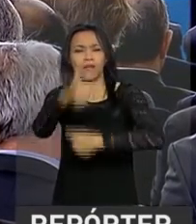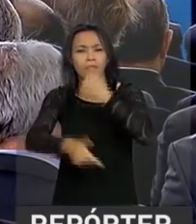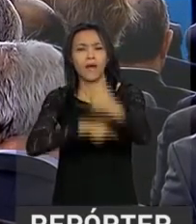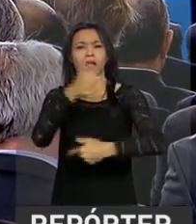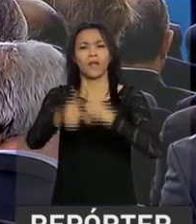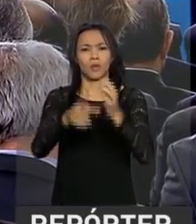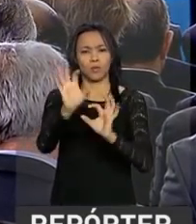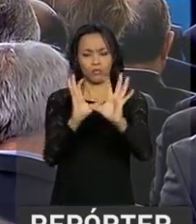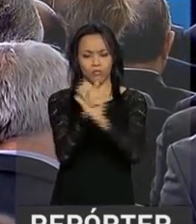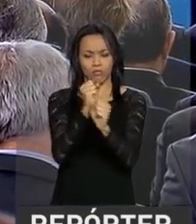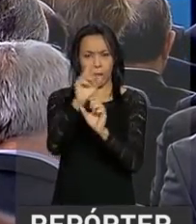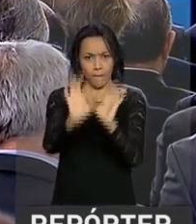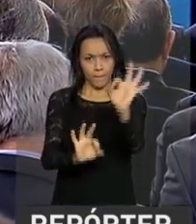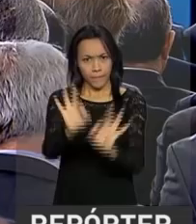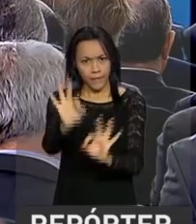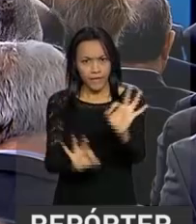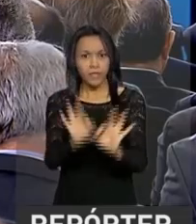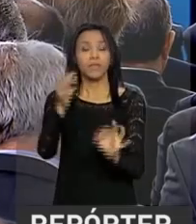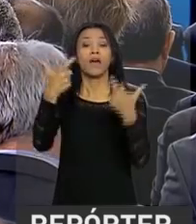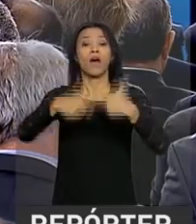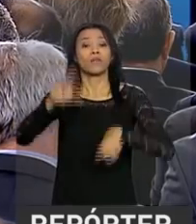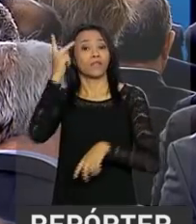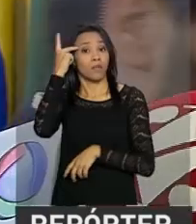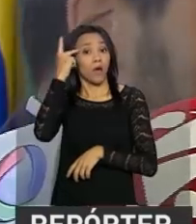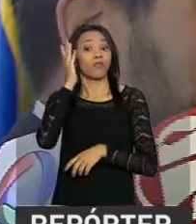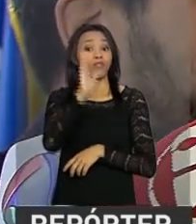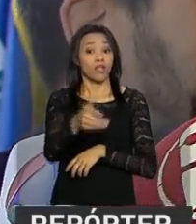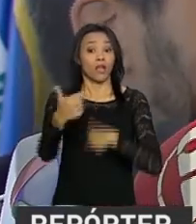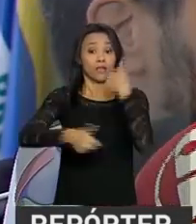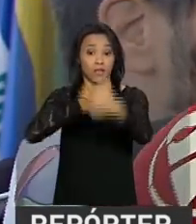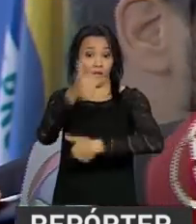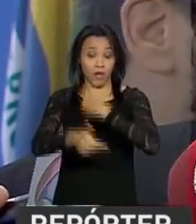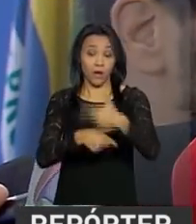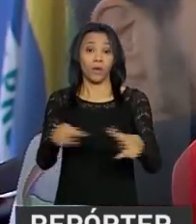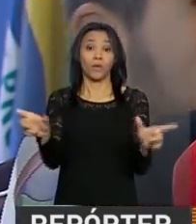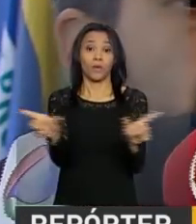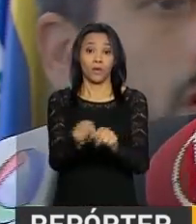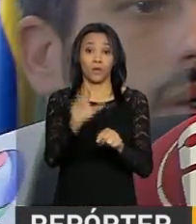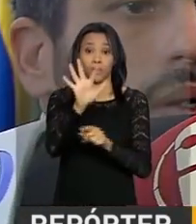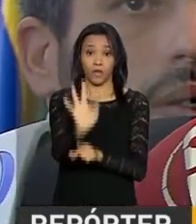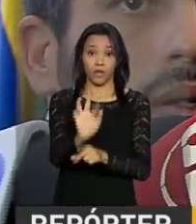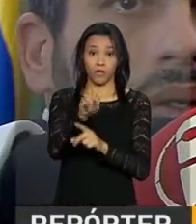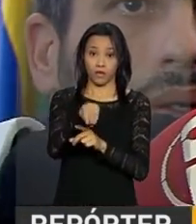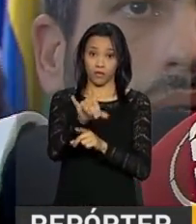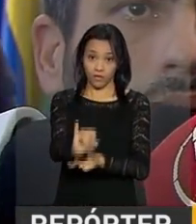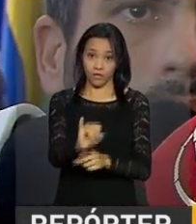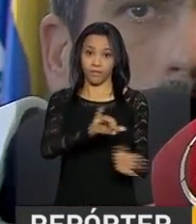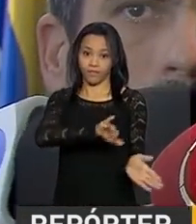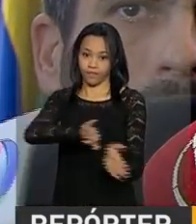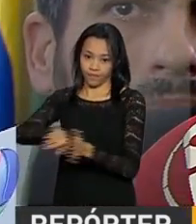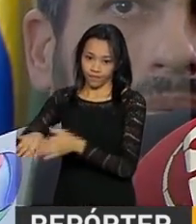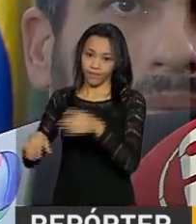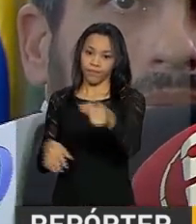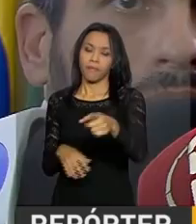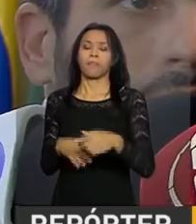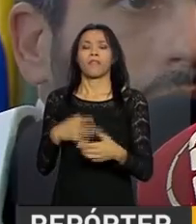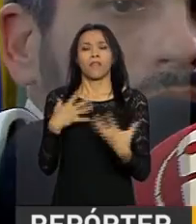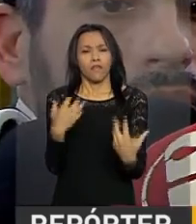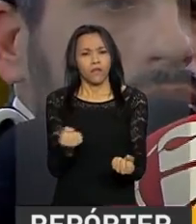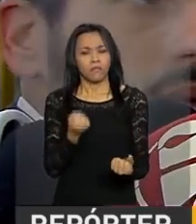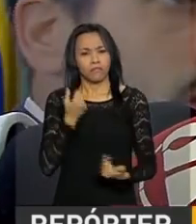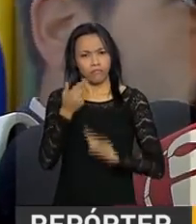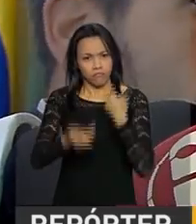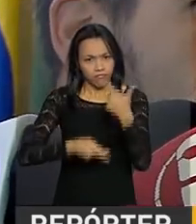São Paulo. Atuou também no Banco Mundial. O horizonte é muito claro, maior abertura econômica, maior competitividade